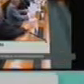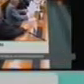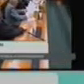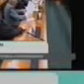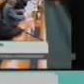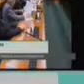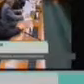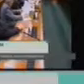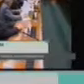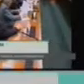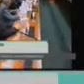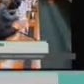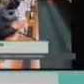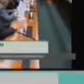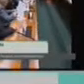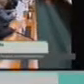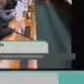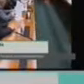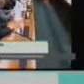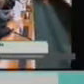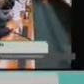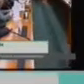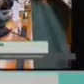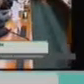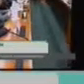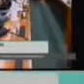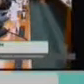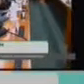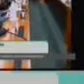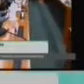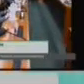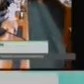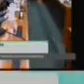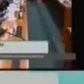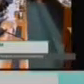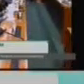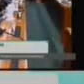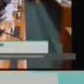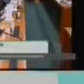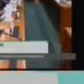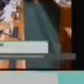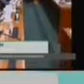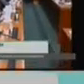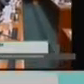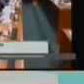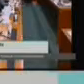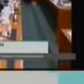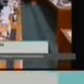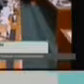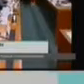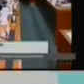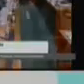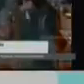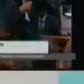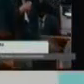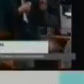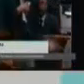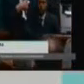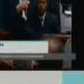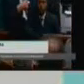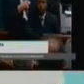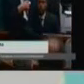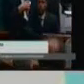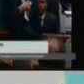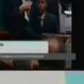clínicas deverá ser revista e republicada e atualizada sempre que se fizer necessário para se adequar